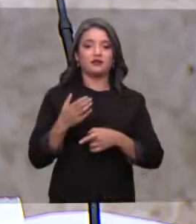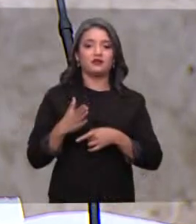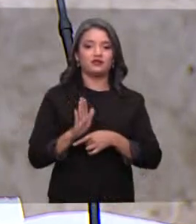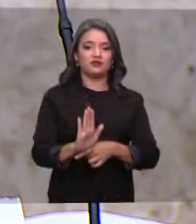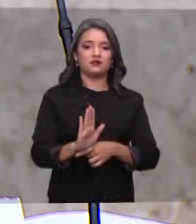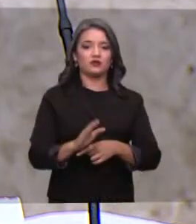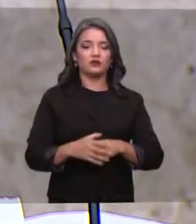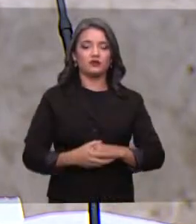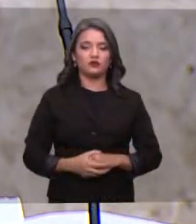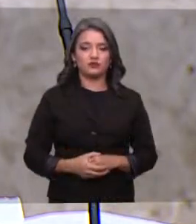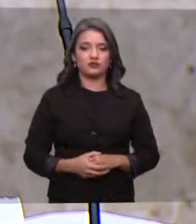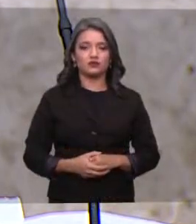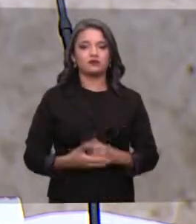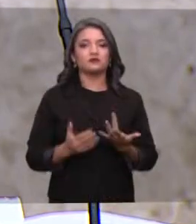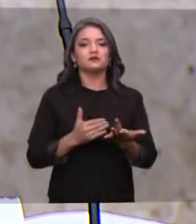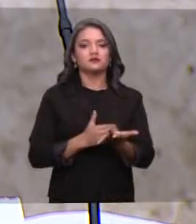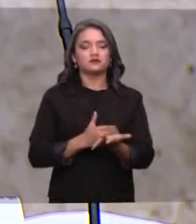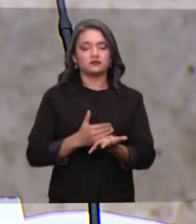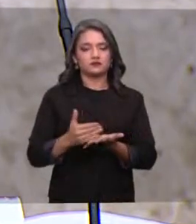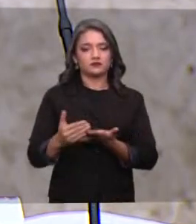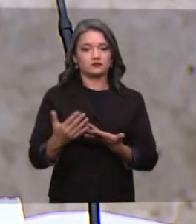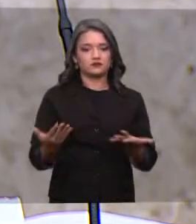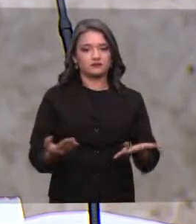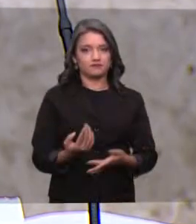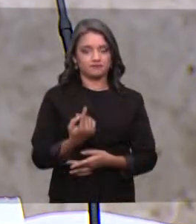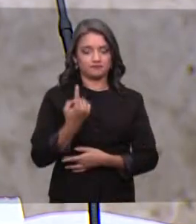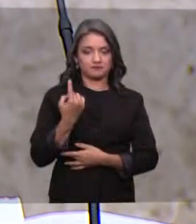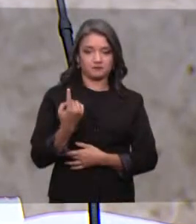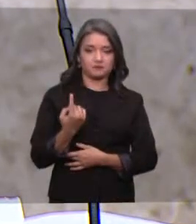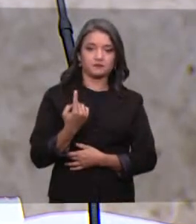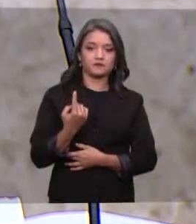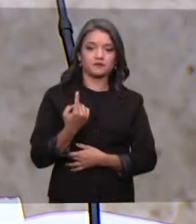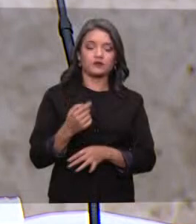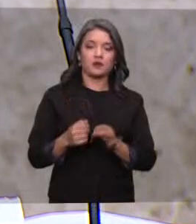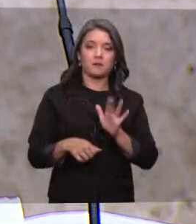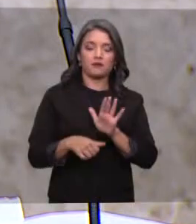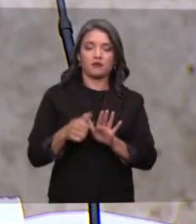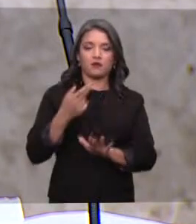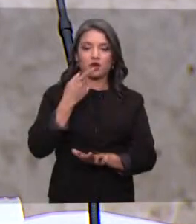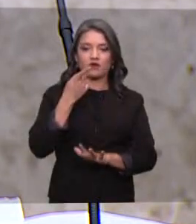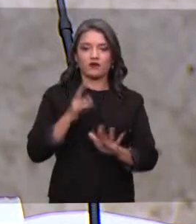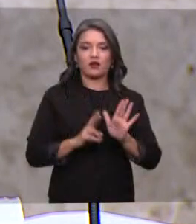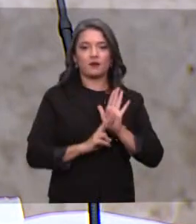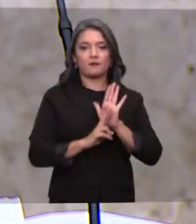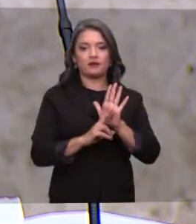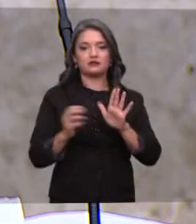vou começar com o primeiro, na pauta, que falará pelo